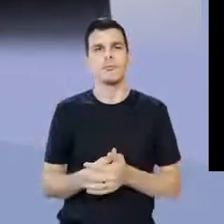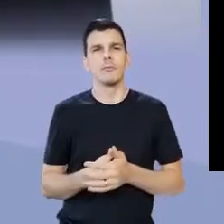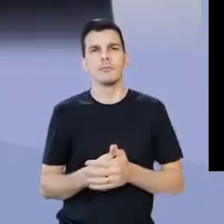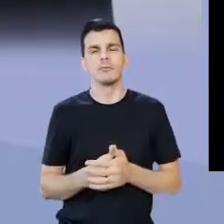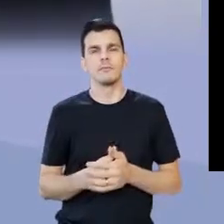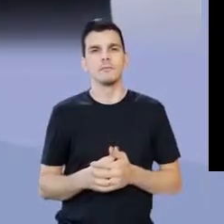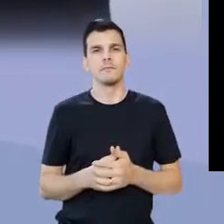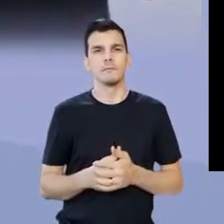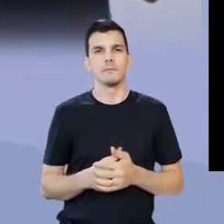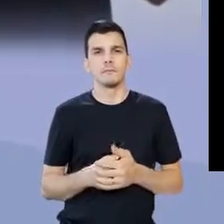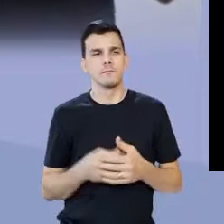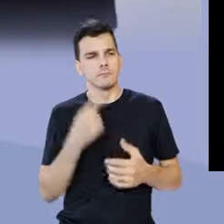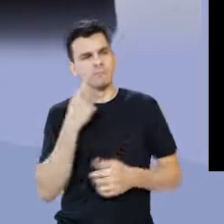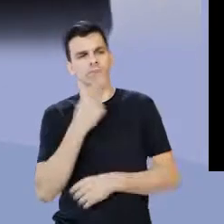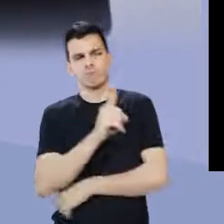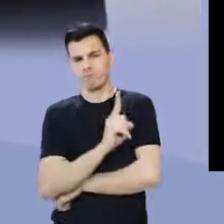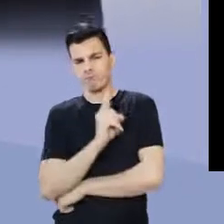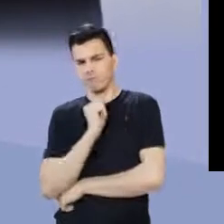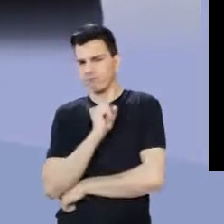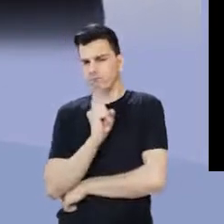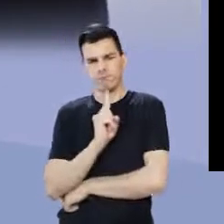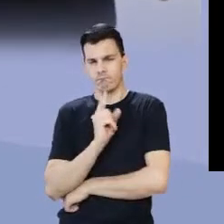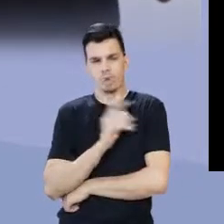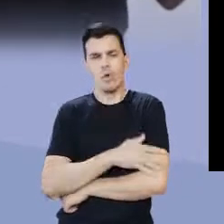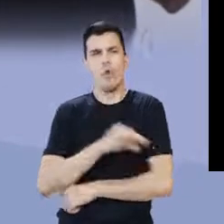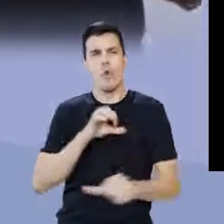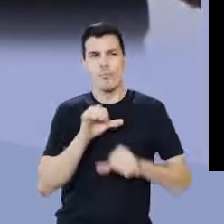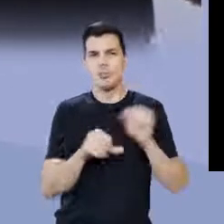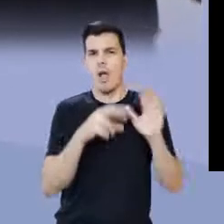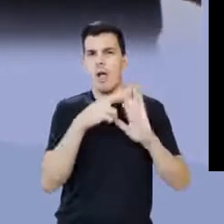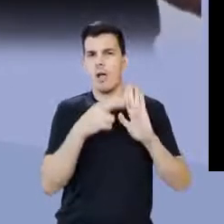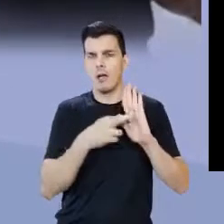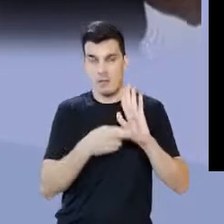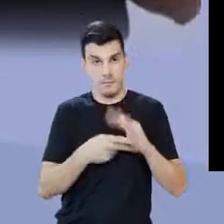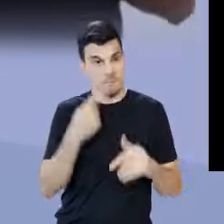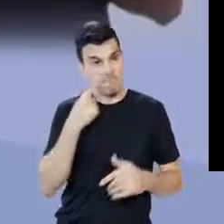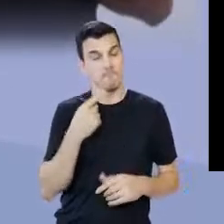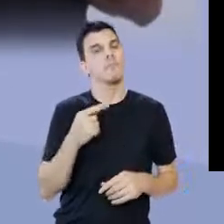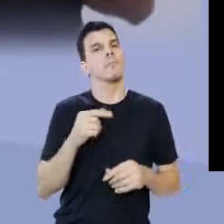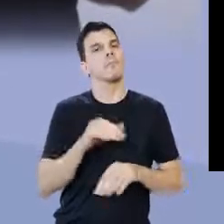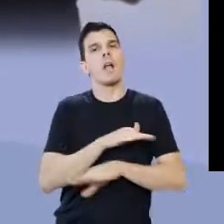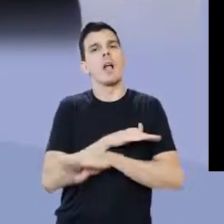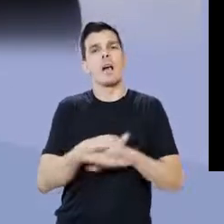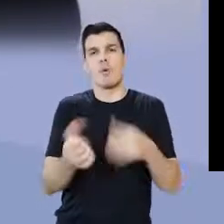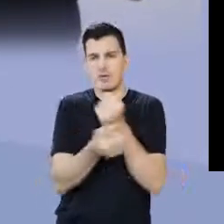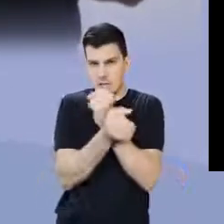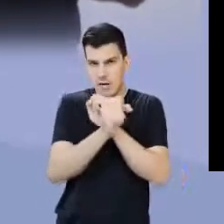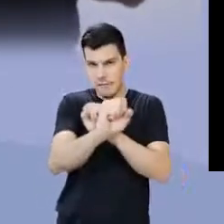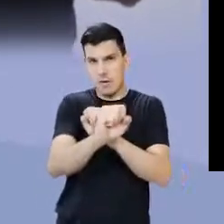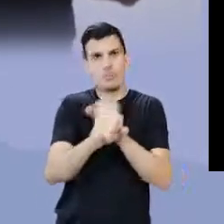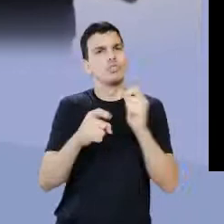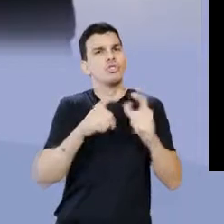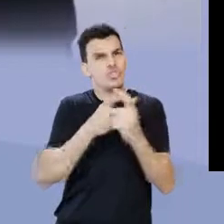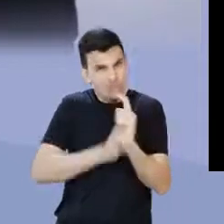Solon. O Solon falou, não, vamos mudar isso aqui. O Solon foi lá e acabou com a escravidão por dívida. Ninguém mais